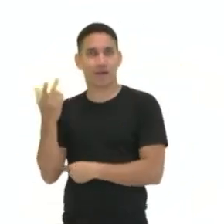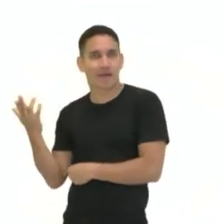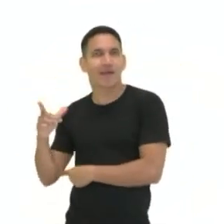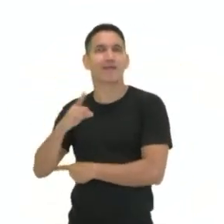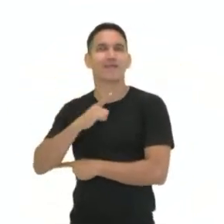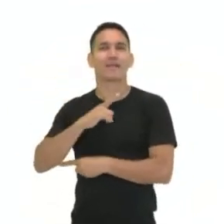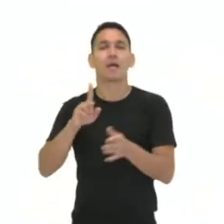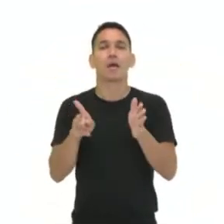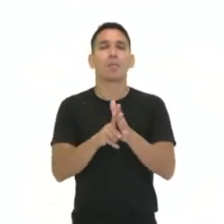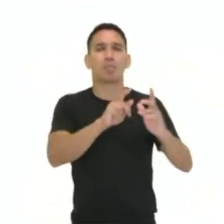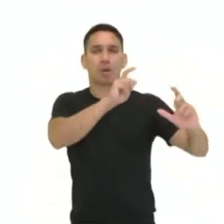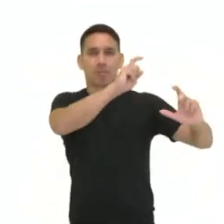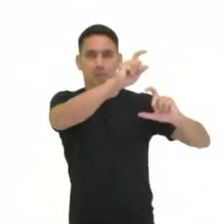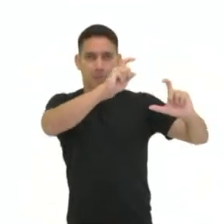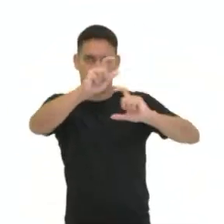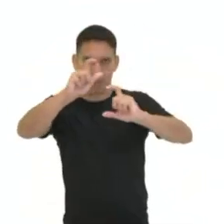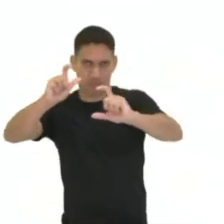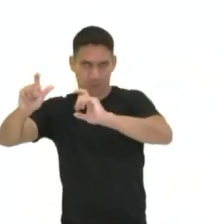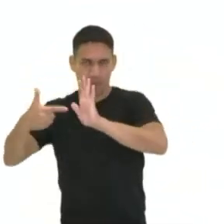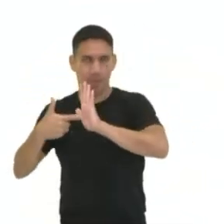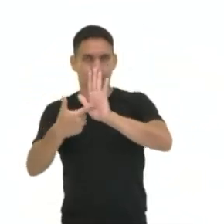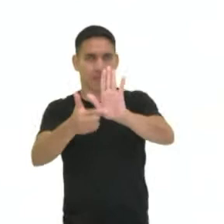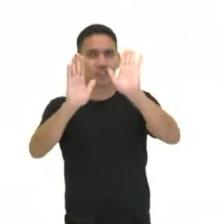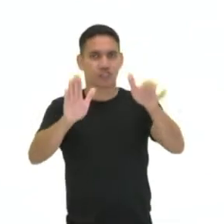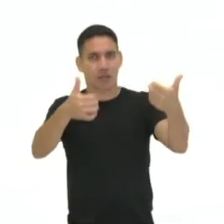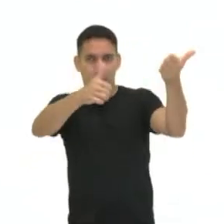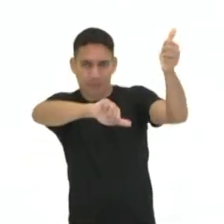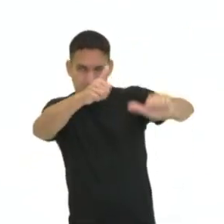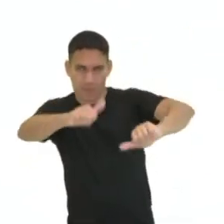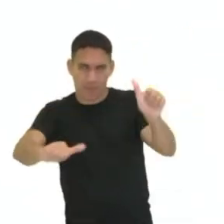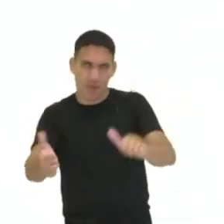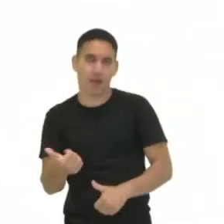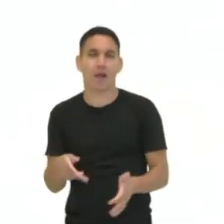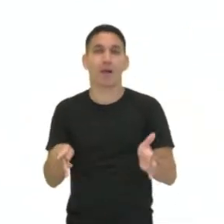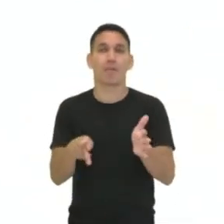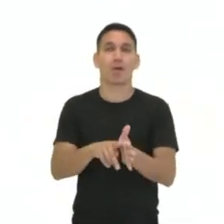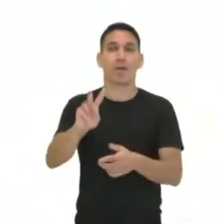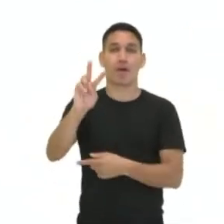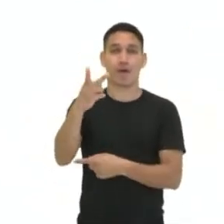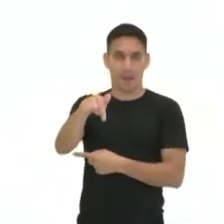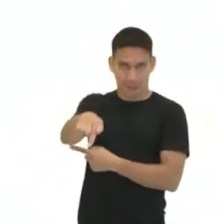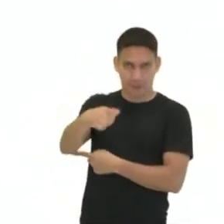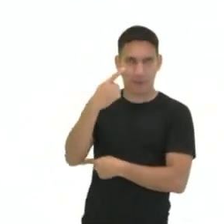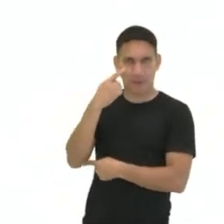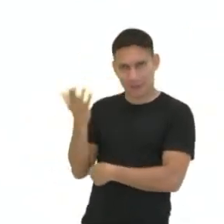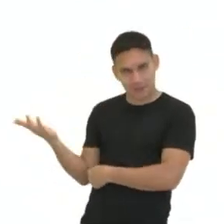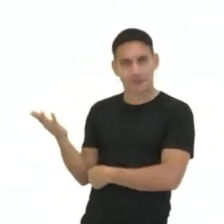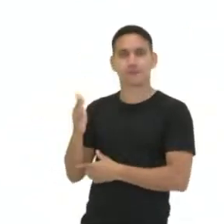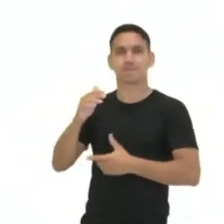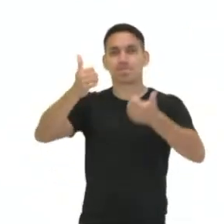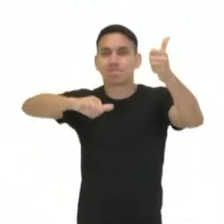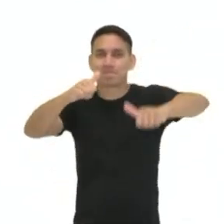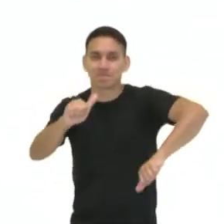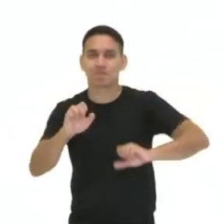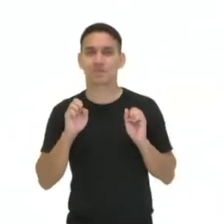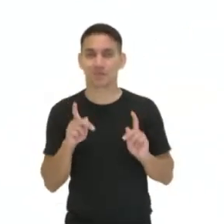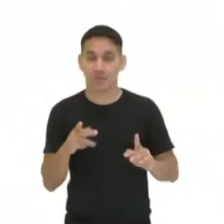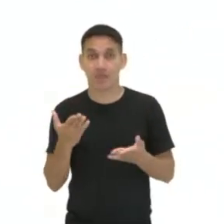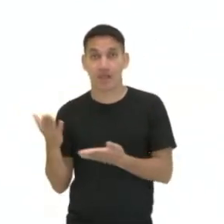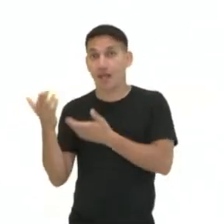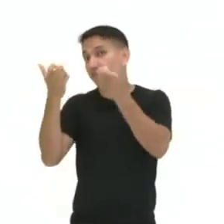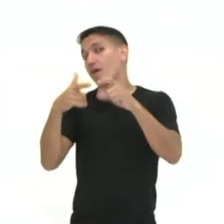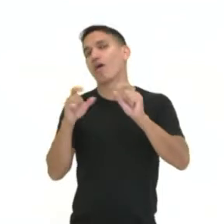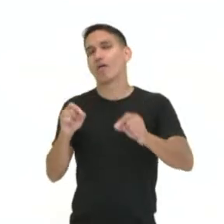fragmentado da nossa história em quadrinhos que estamos analisando, ou da nossa HQ que estamos analisando, né? E aqui ela